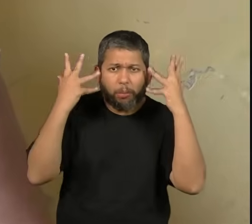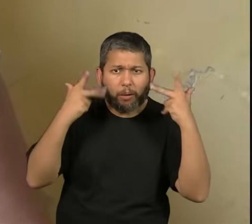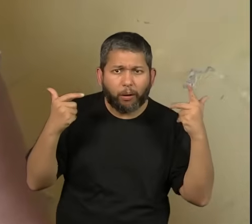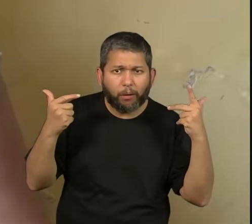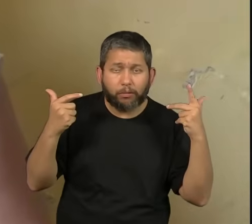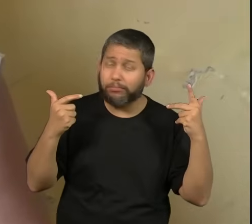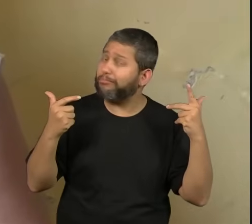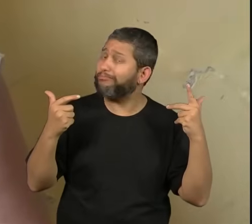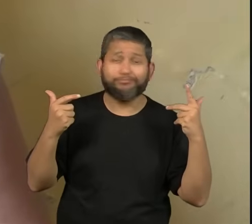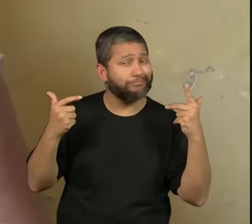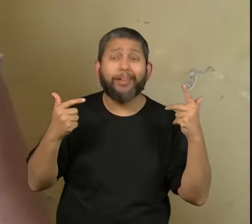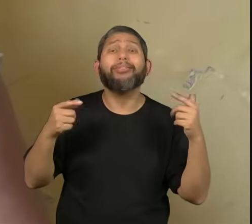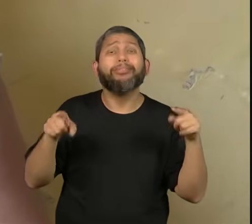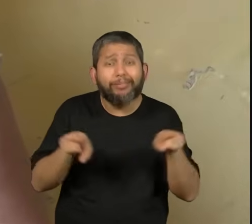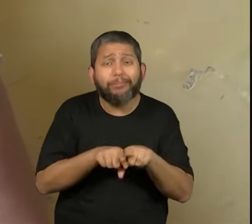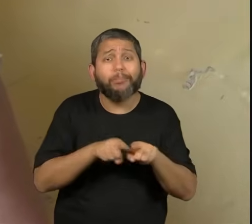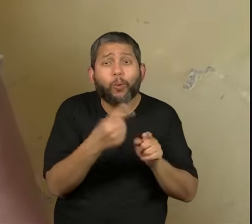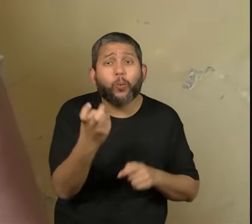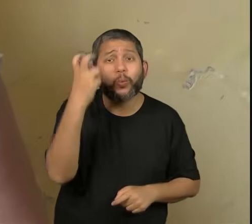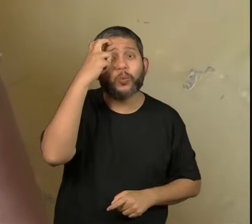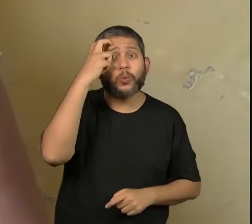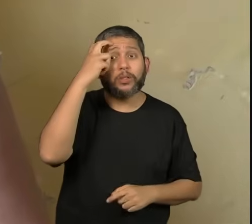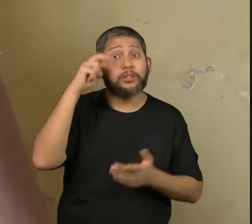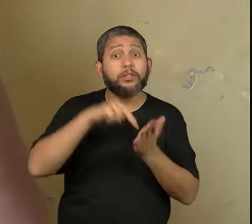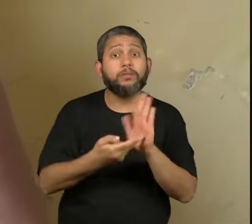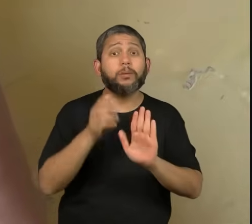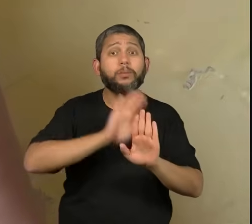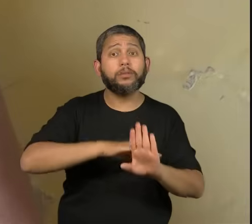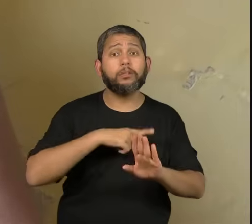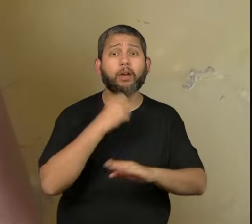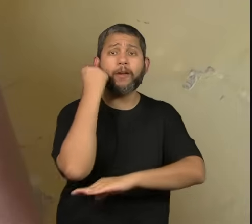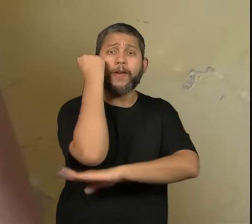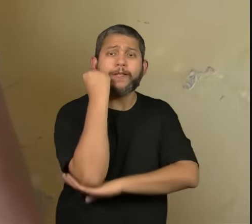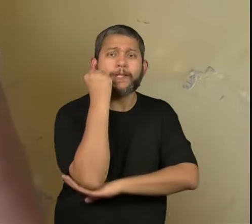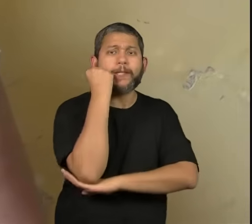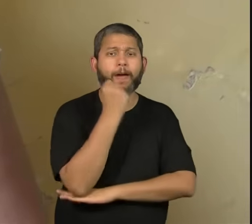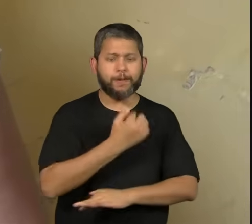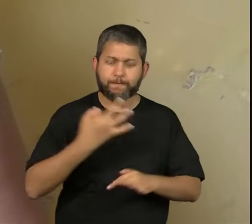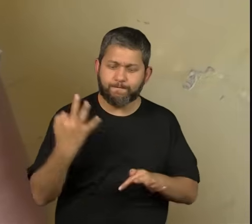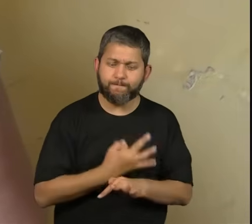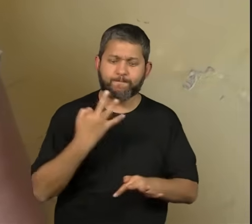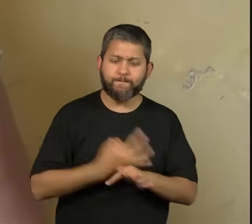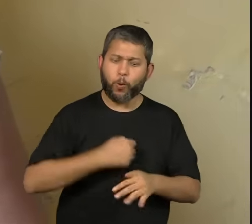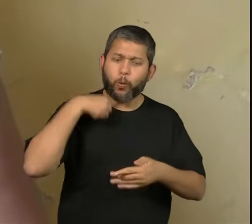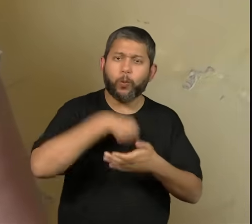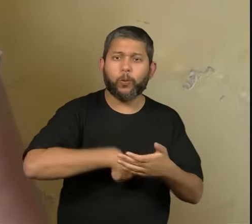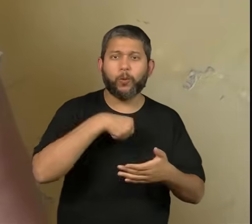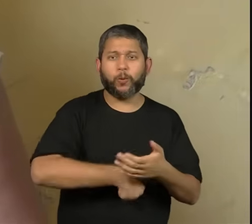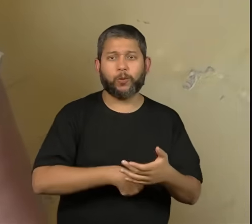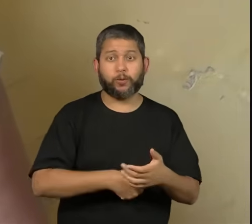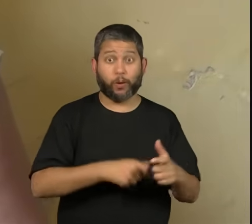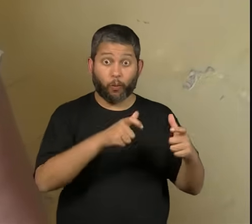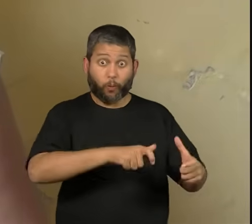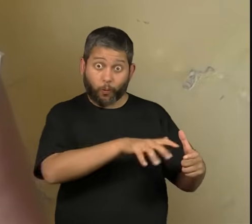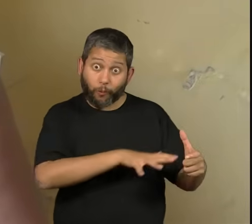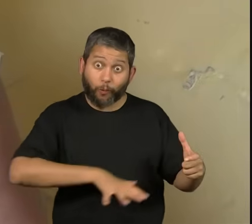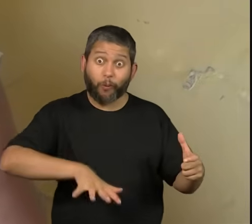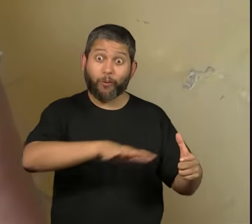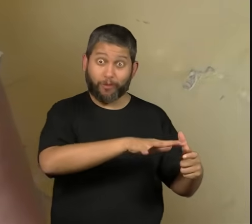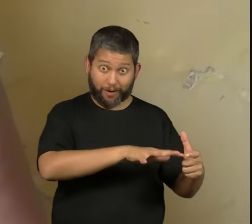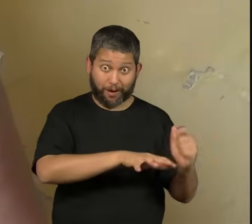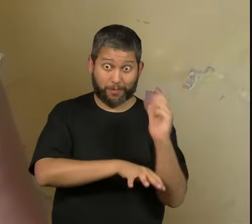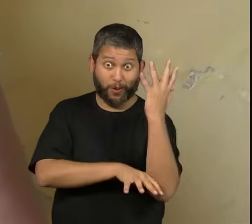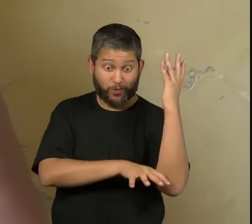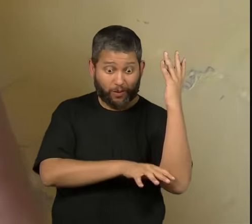ela é cultura, ela é resistência, resiliência. E esse bioma é muito único e original,